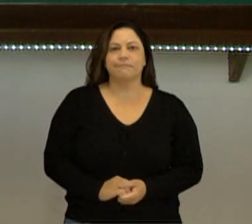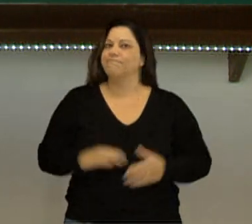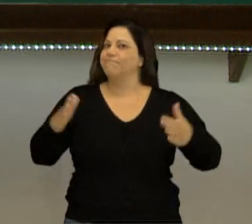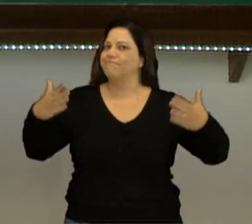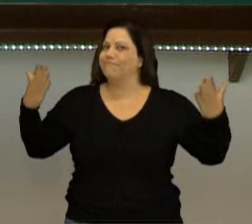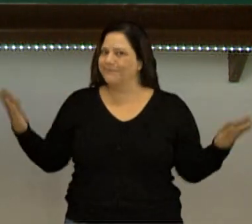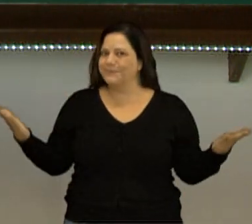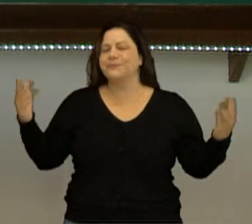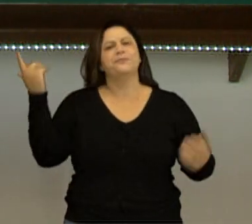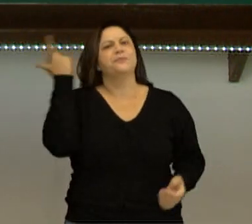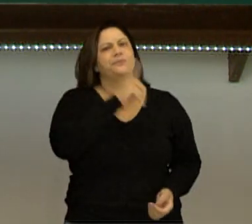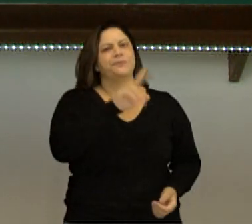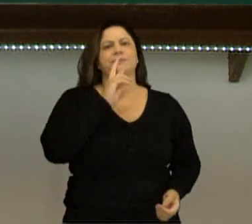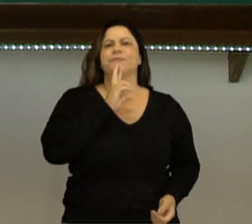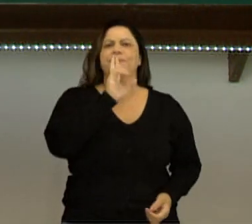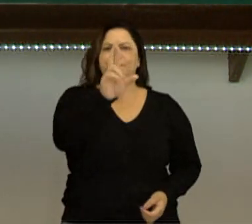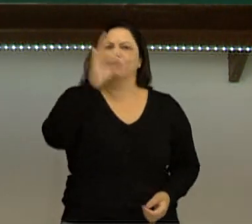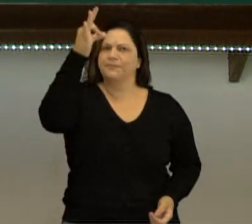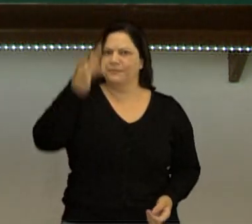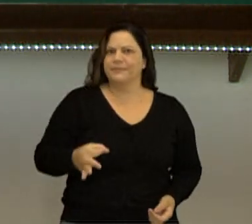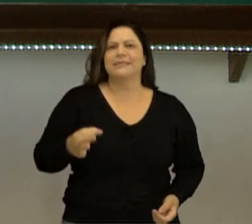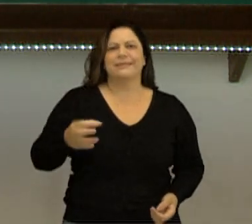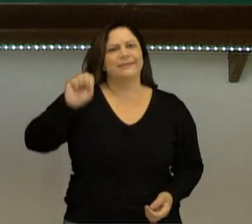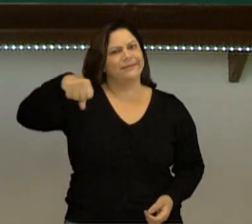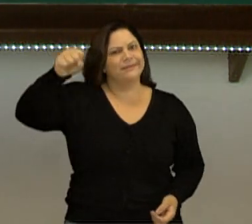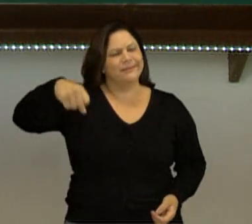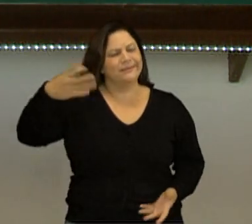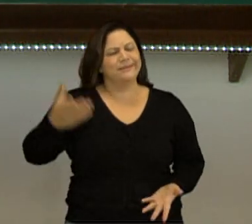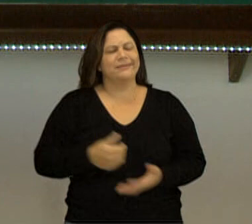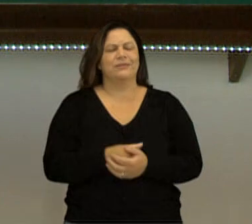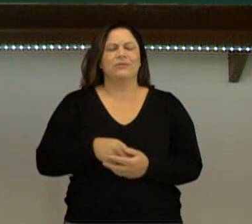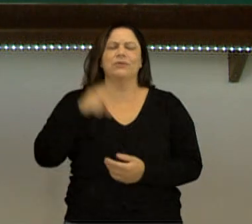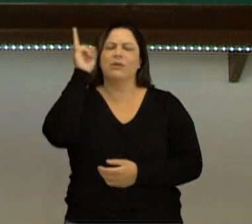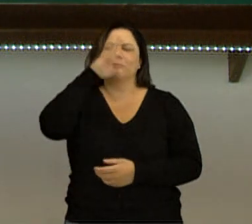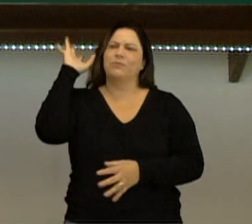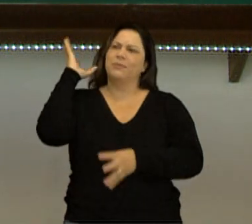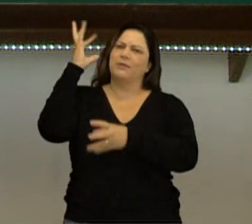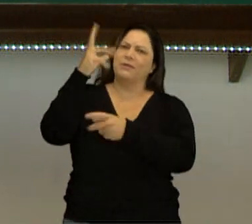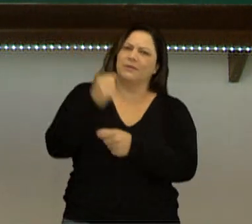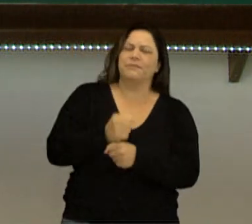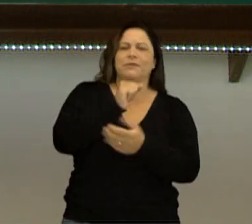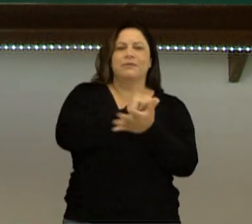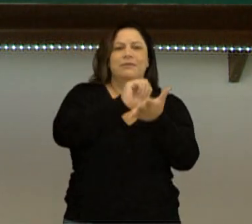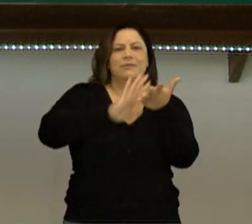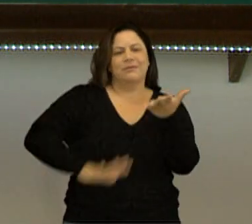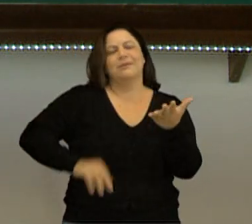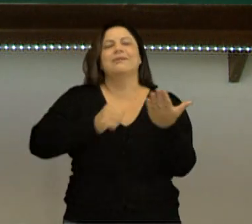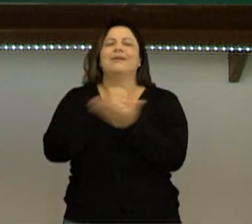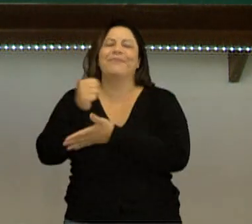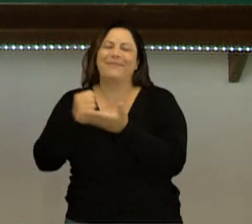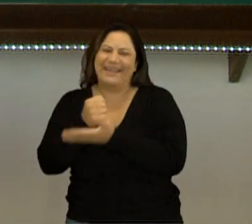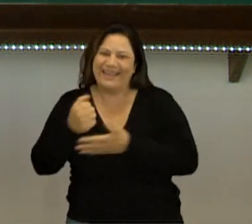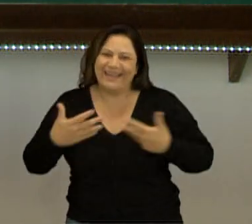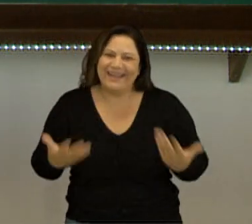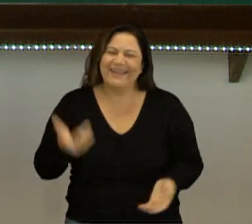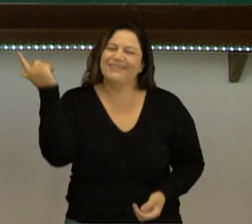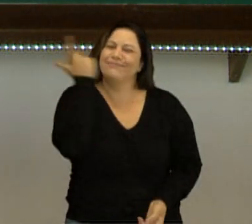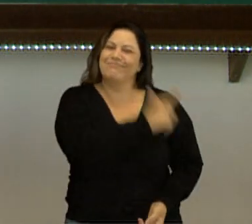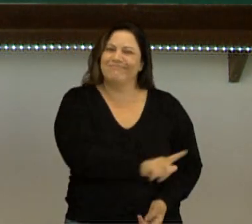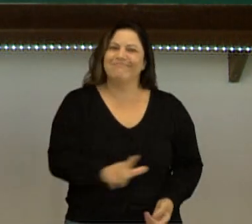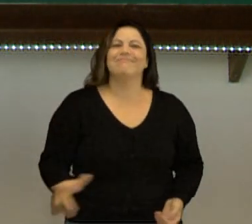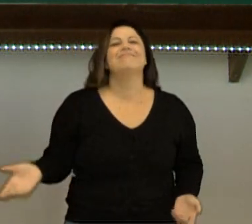E aí, galera, conseguiram resolver? Tenho certeza que sim, né? Só estamos fazendo uma retomada, um exercício básico, vocês mataram a pau, conseguiram